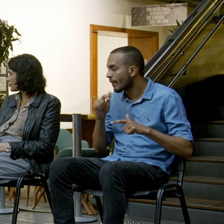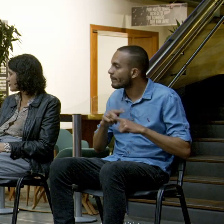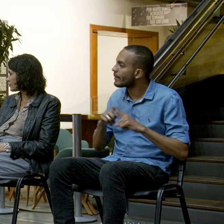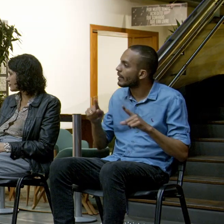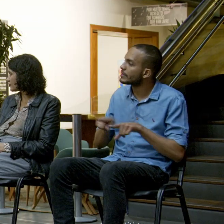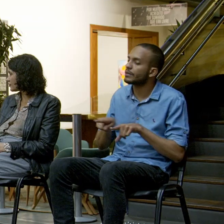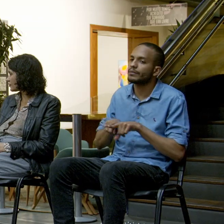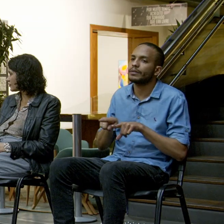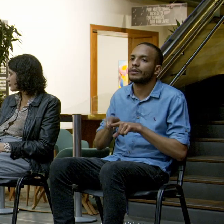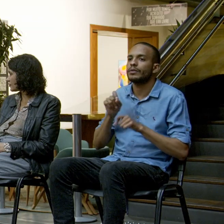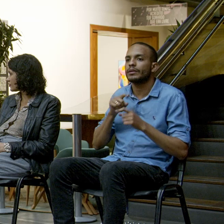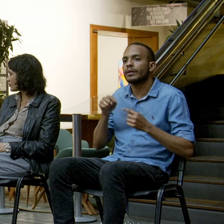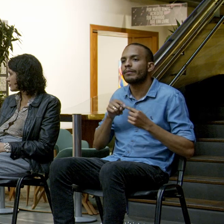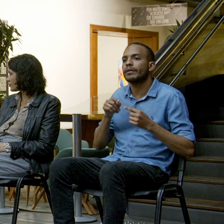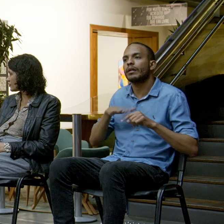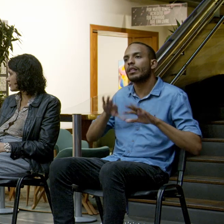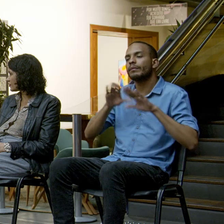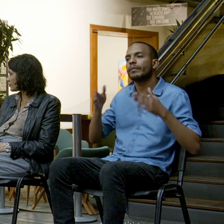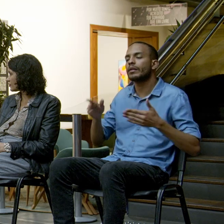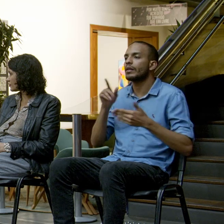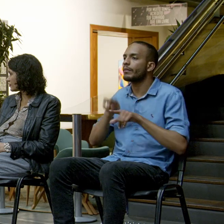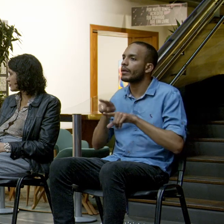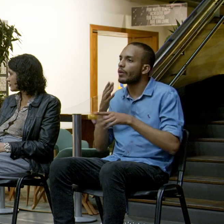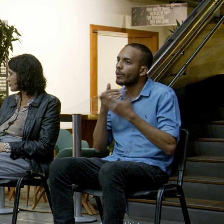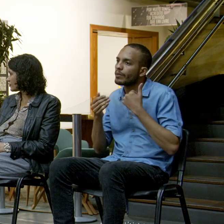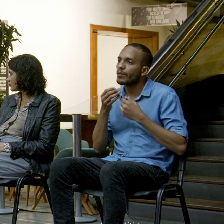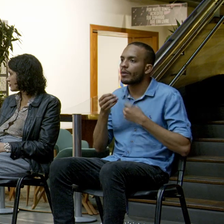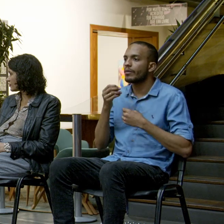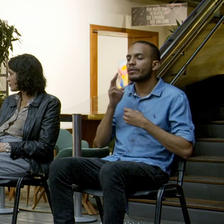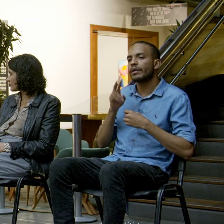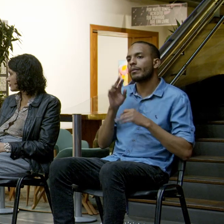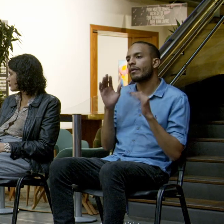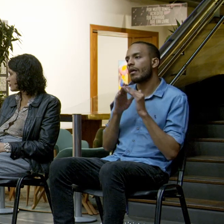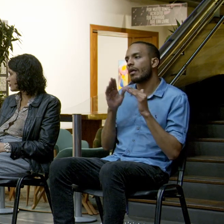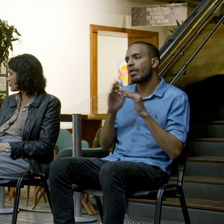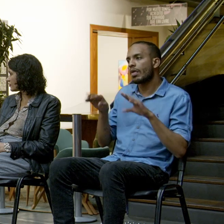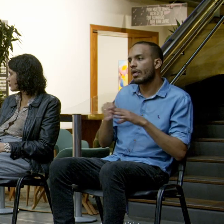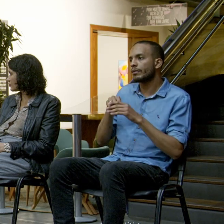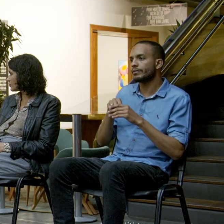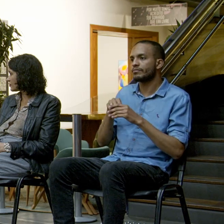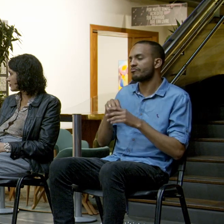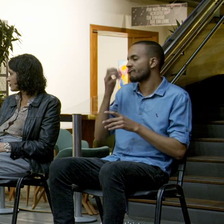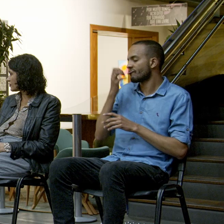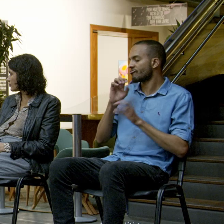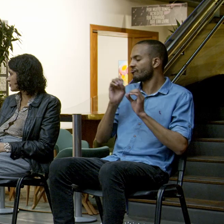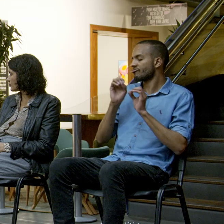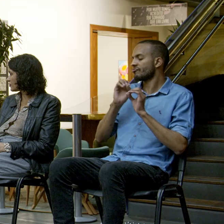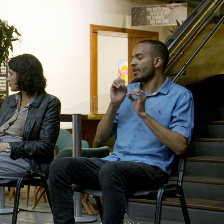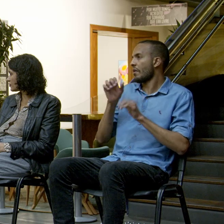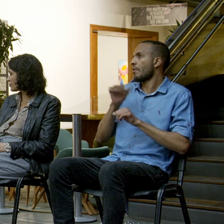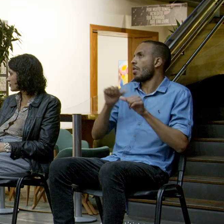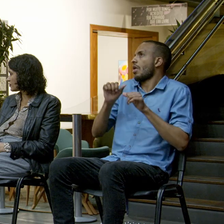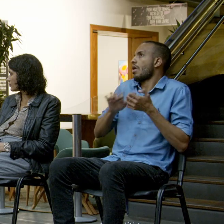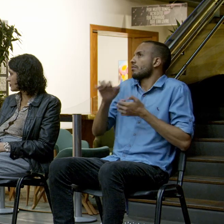também no que diz respeito a esse lugar da mesa e do alimento tido como doméstico e, portanto, menos sério ou menos